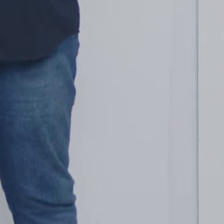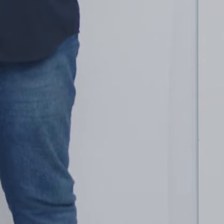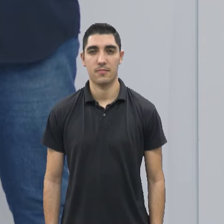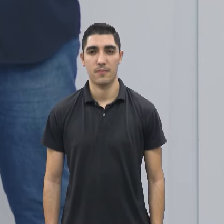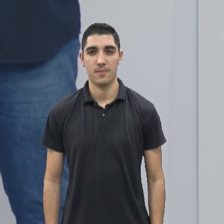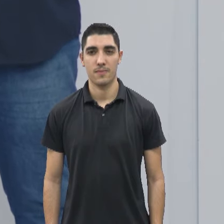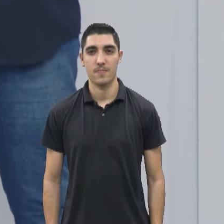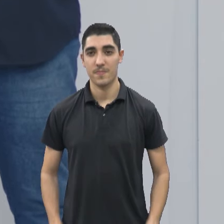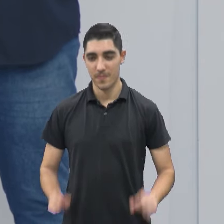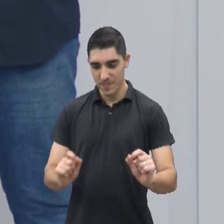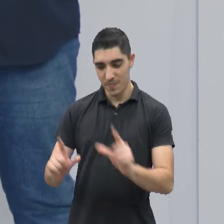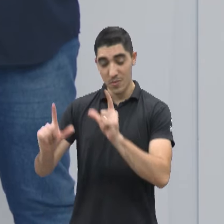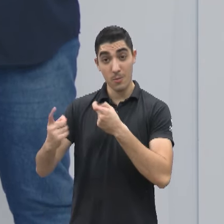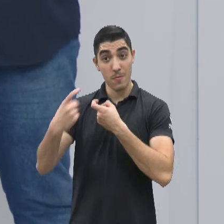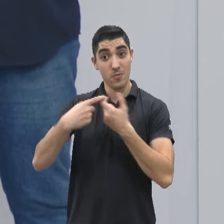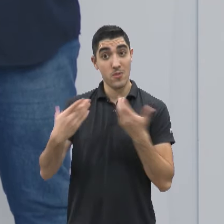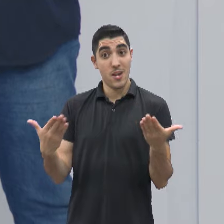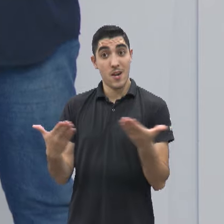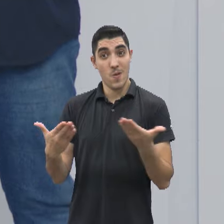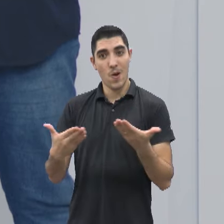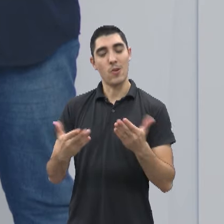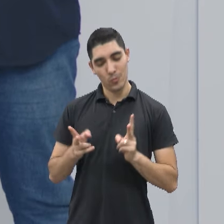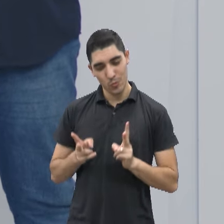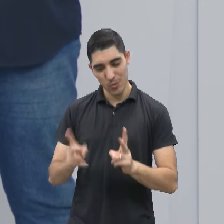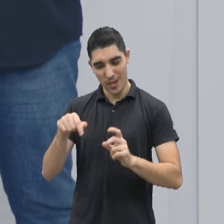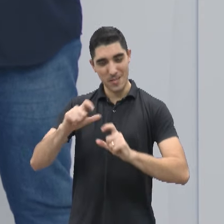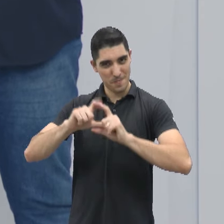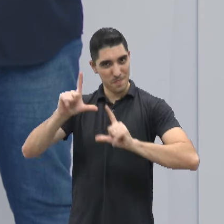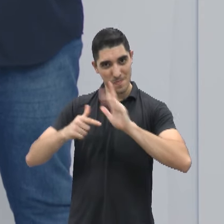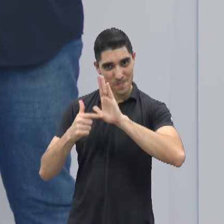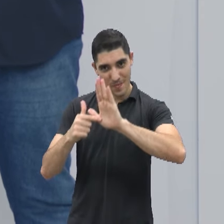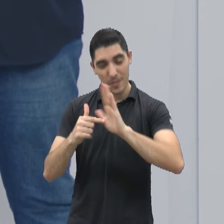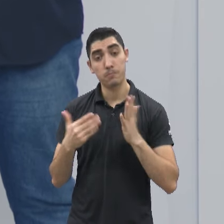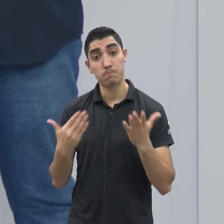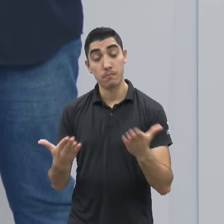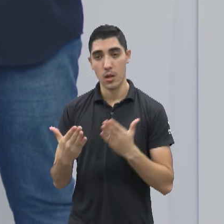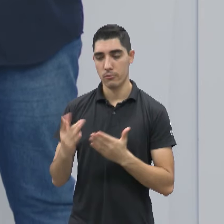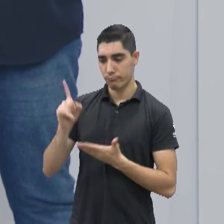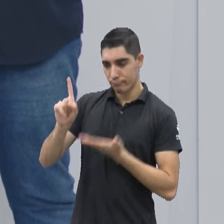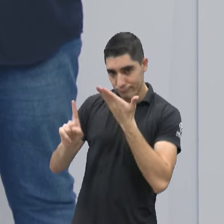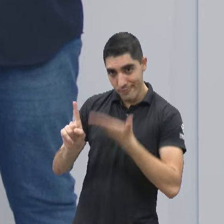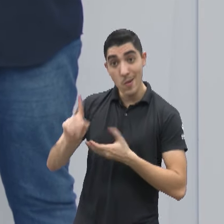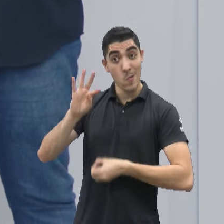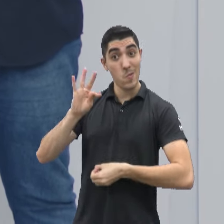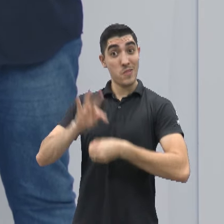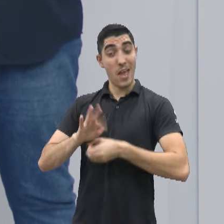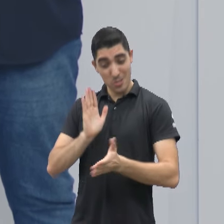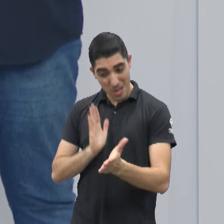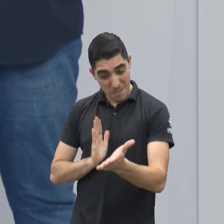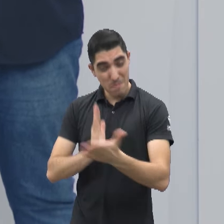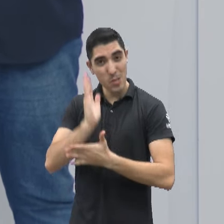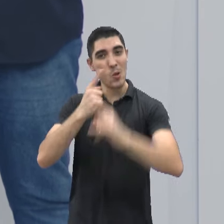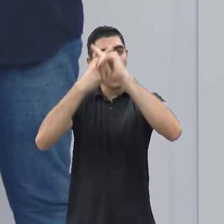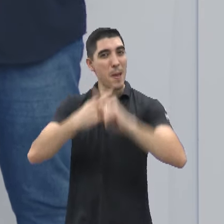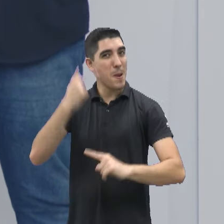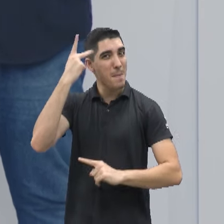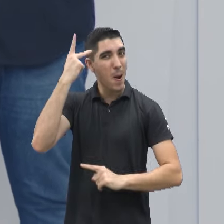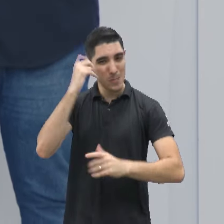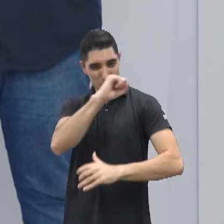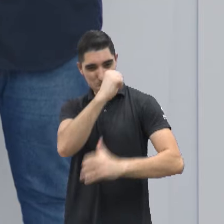Muito bem, estamos de volta com a Hora do Esporte aqui pela TV Câmara e a gente continua conversando com o técnico finalista do Campeonato Paulista, o